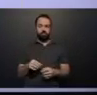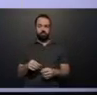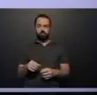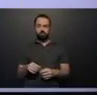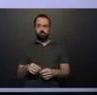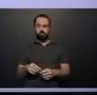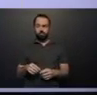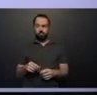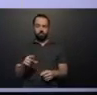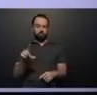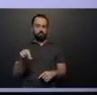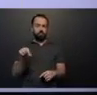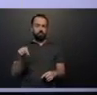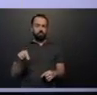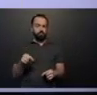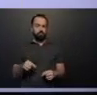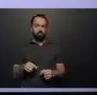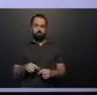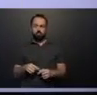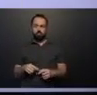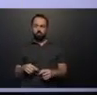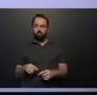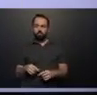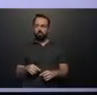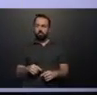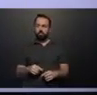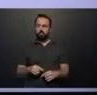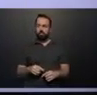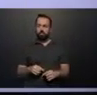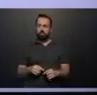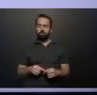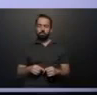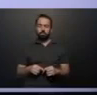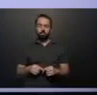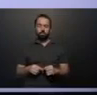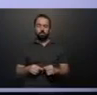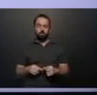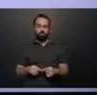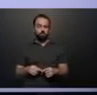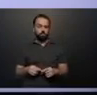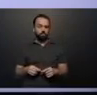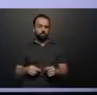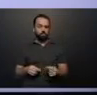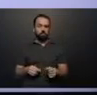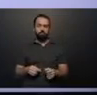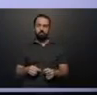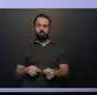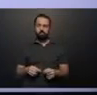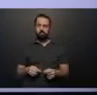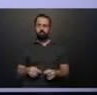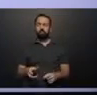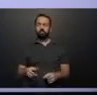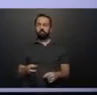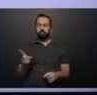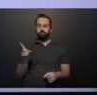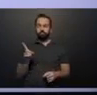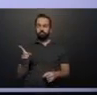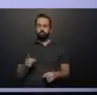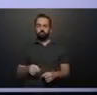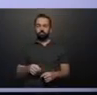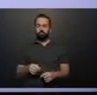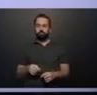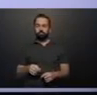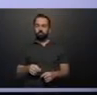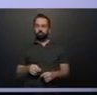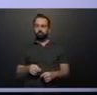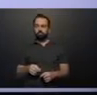universal e as pinças, elas são usadas para agregar todos os outros equipamentos que são usados em vários procedimentos,